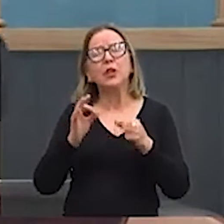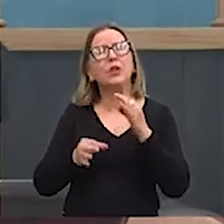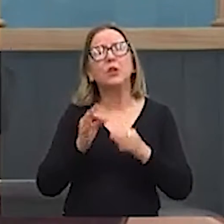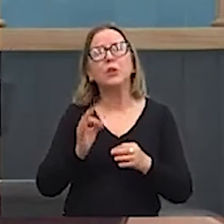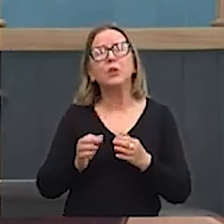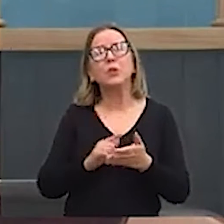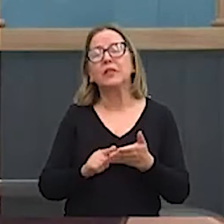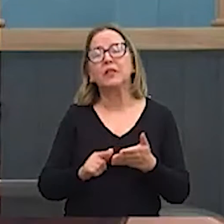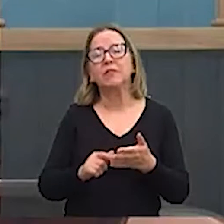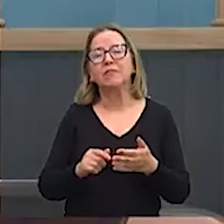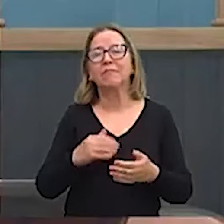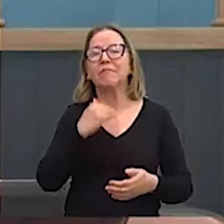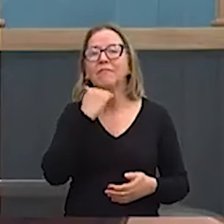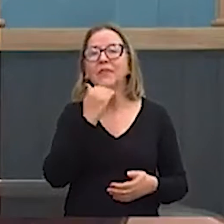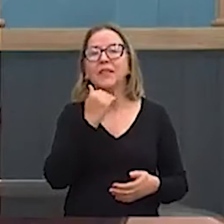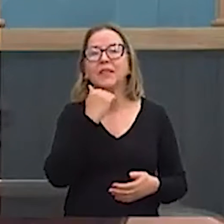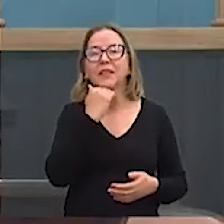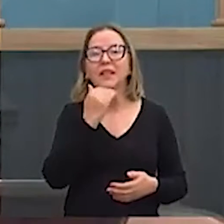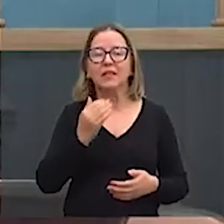Nenhuma.